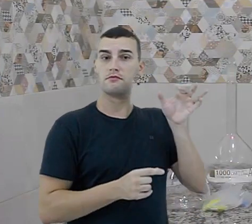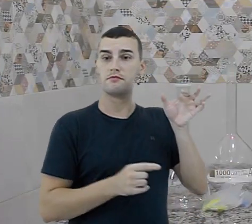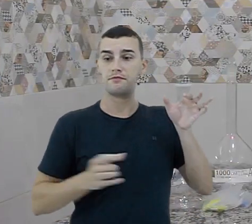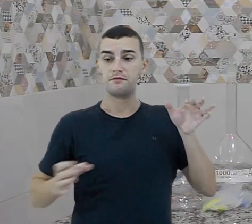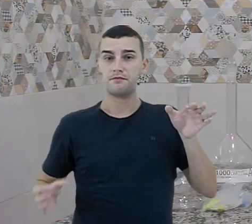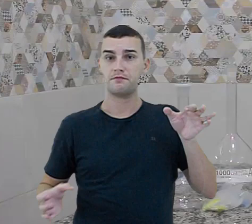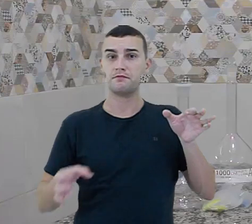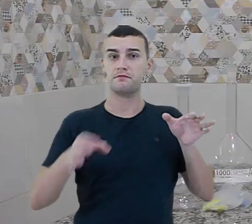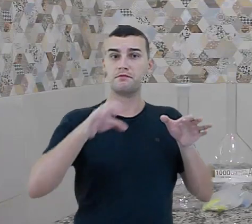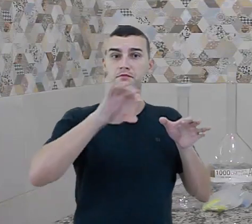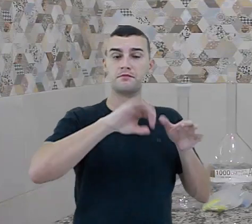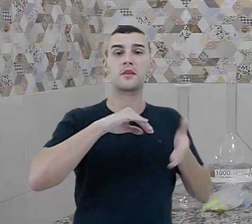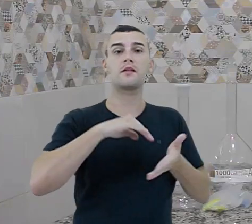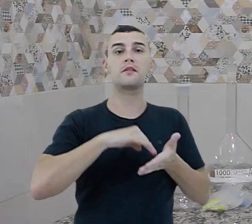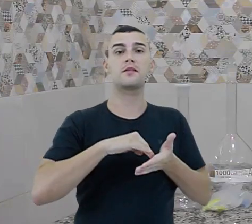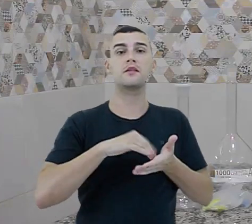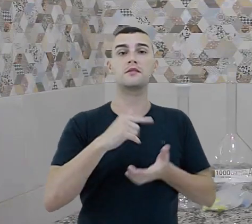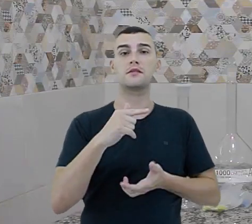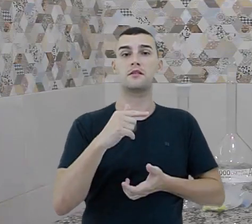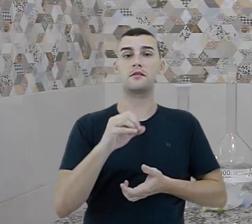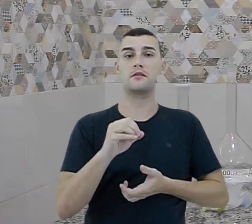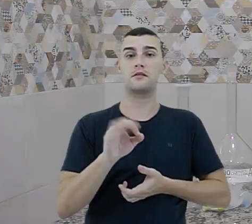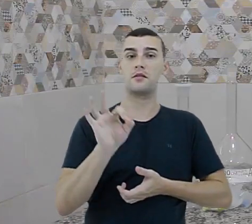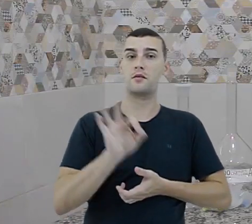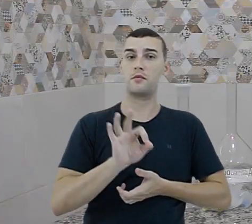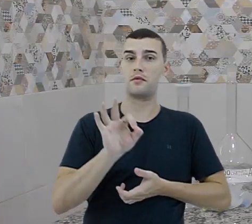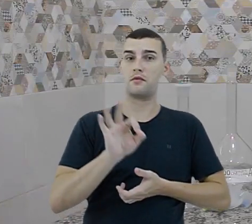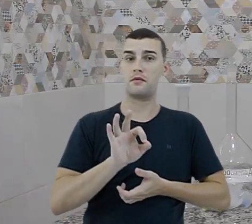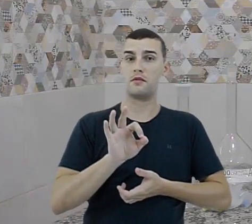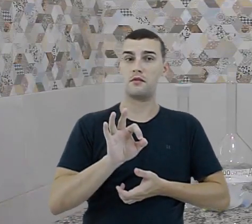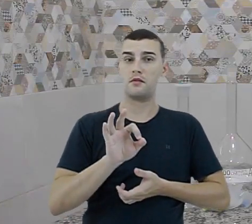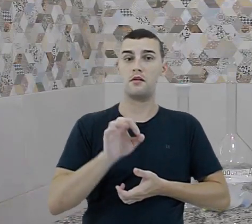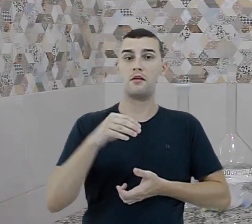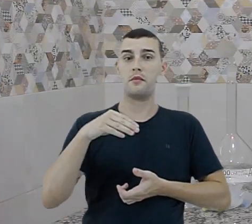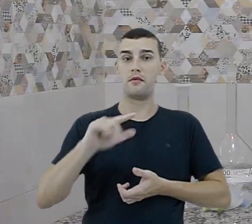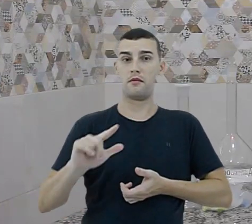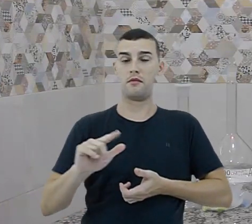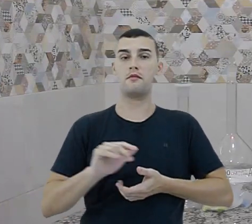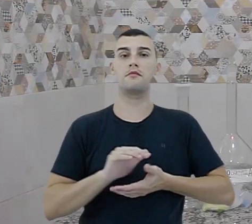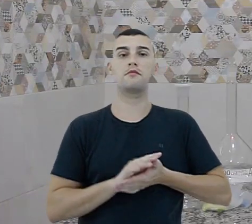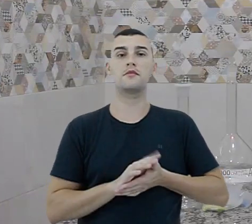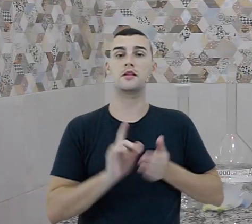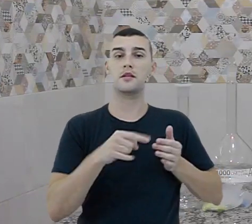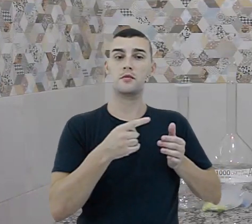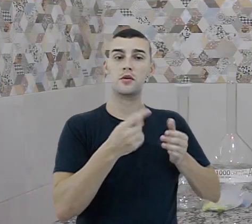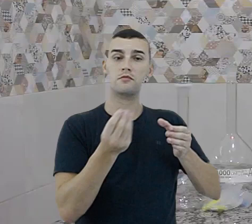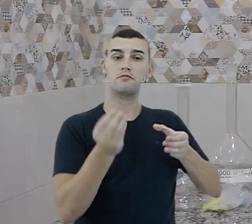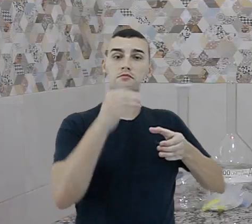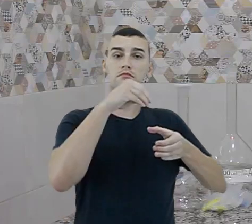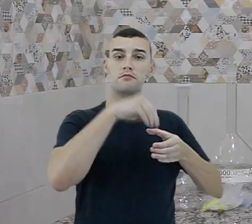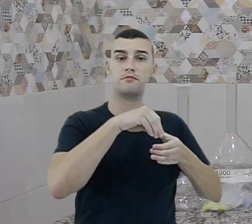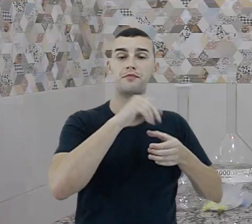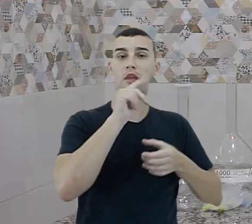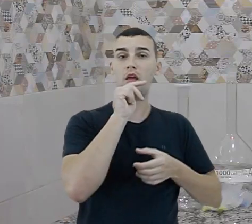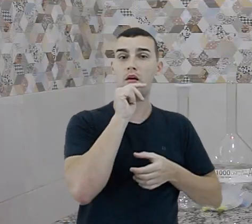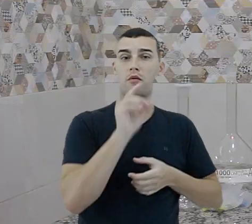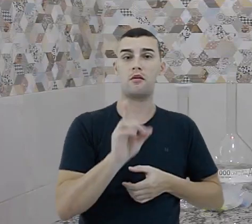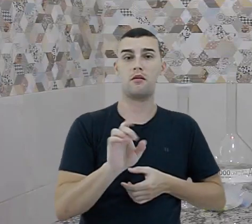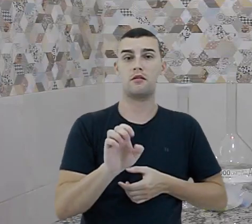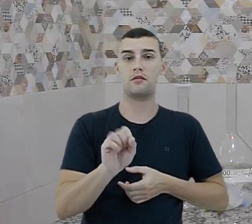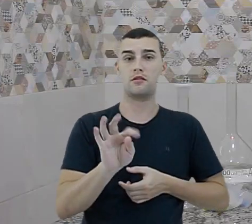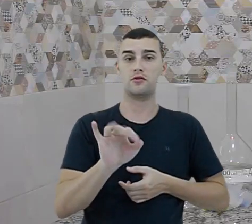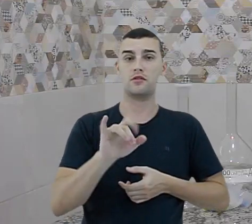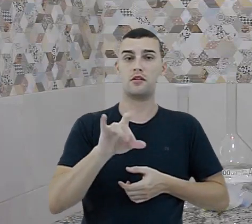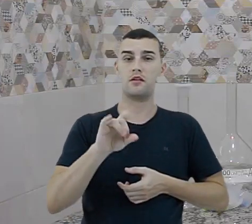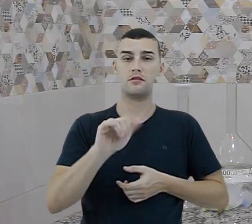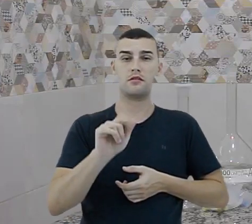correspondente a 70 ml e depois eu vou completar para 100 com água, tá? No caso, eu vou colocar uma